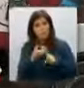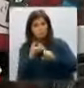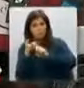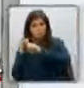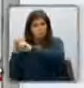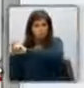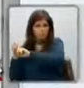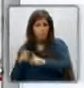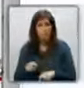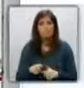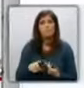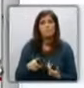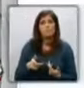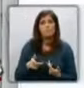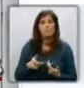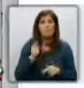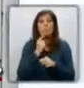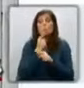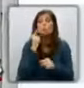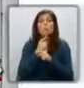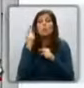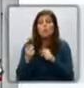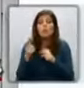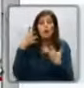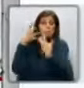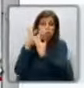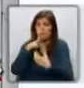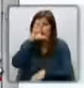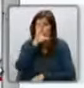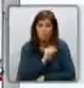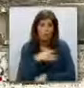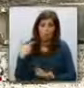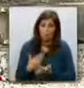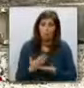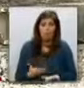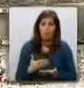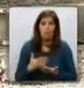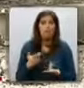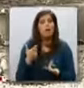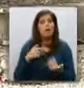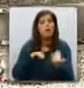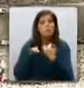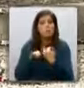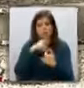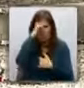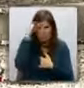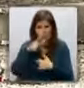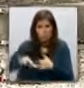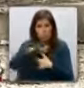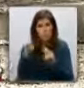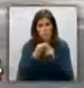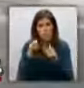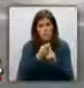no momento em que isso acontece as causas do acidente estão ainda descon são ainda desconhecidas o trânsito está I no local perto do estádio